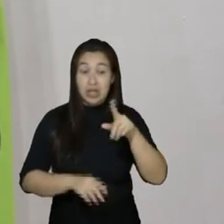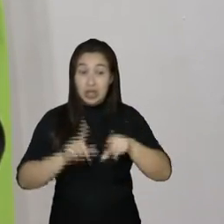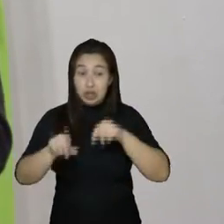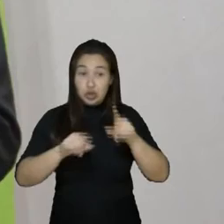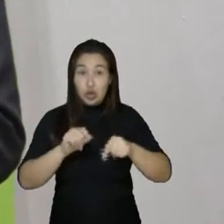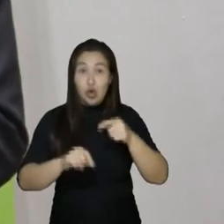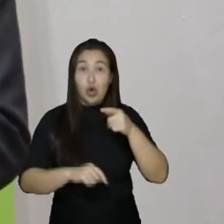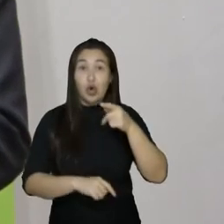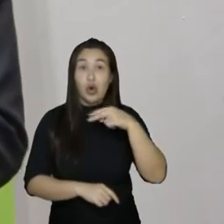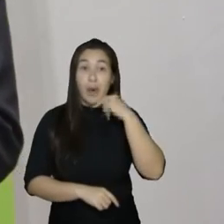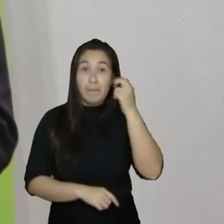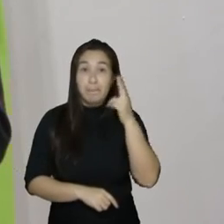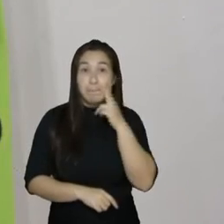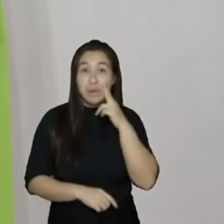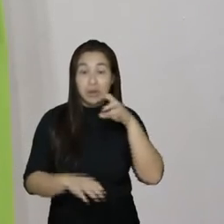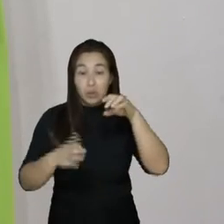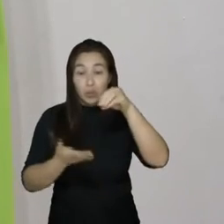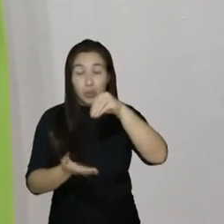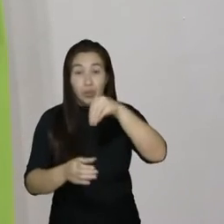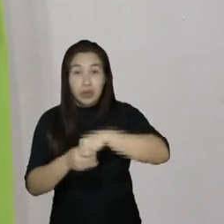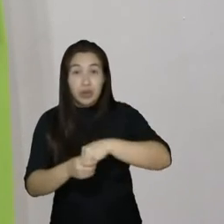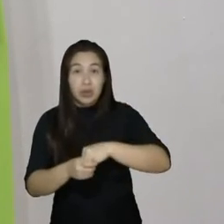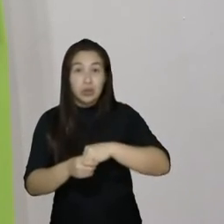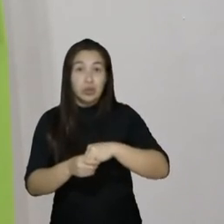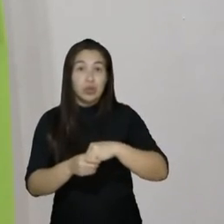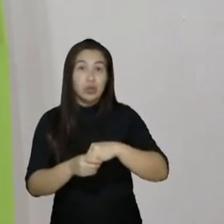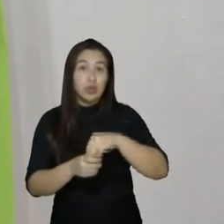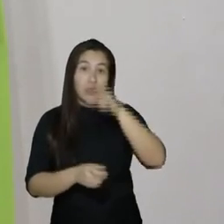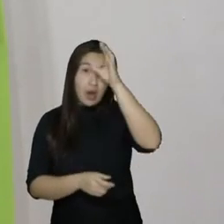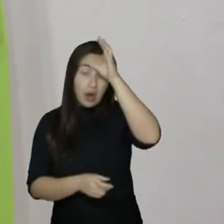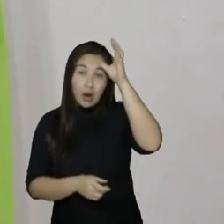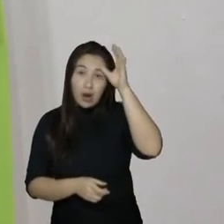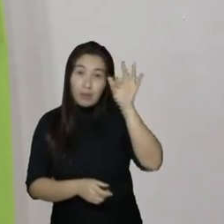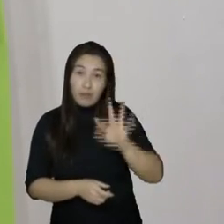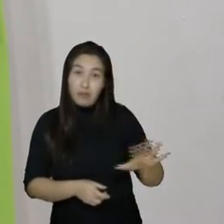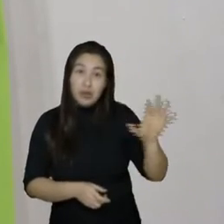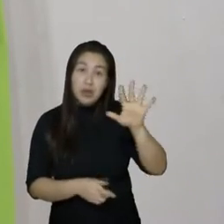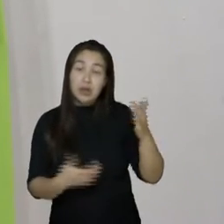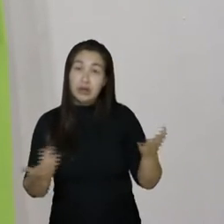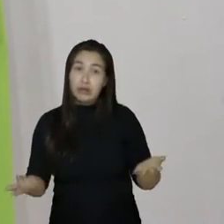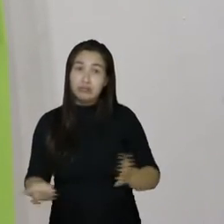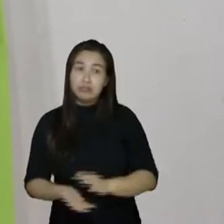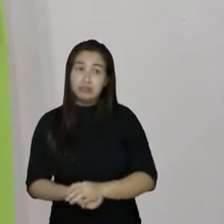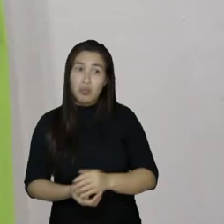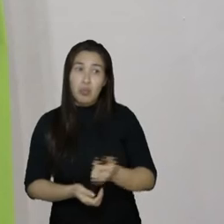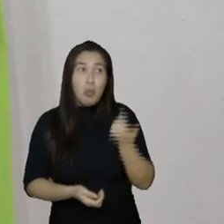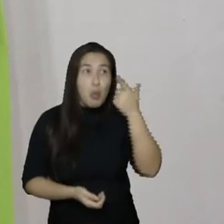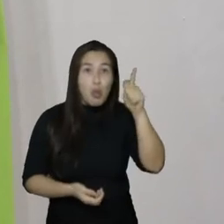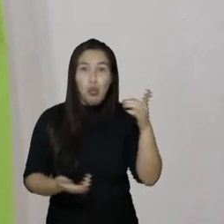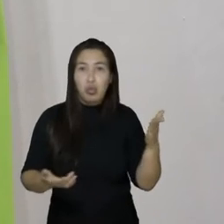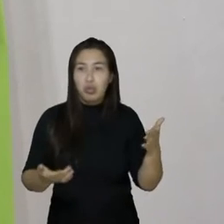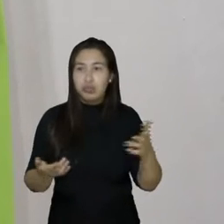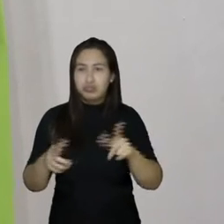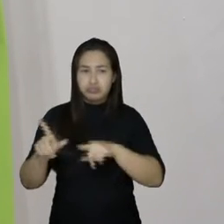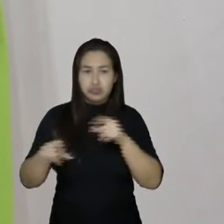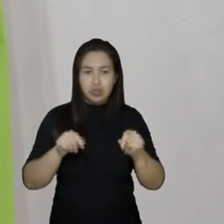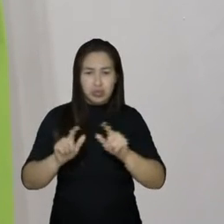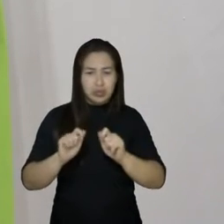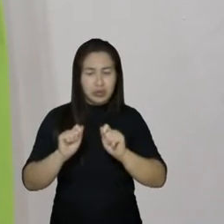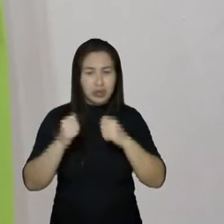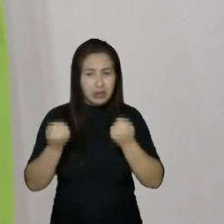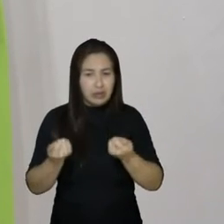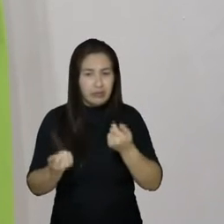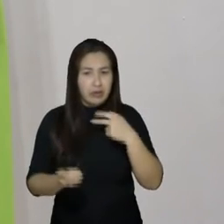na Câmara Federal, mais do que qualquer partido de esquerda que se diz defender os negros.